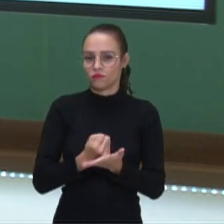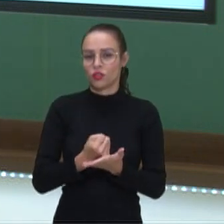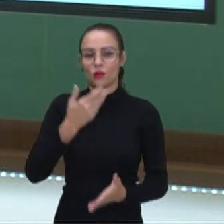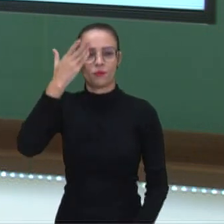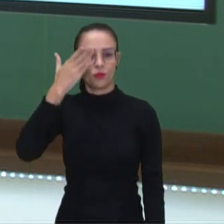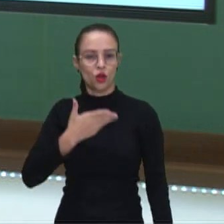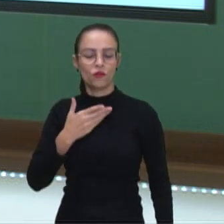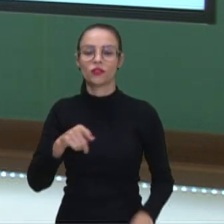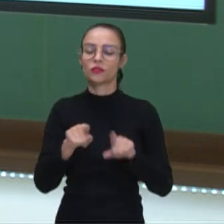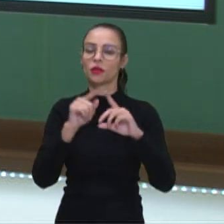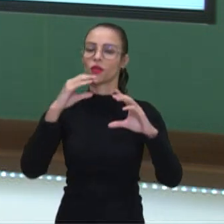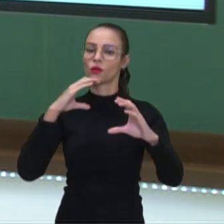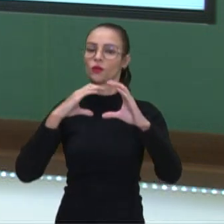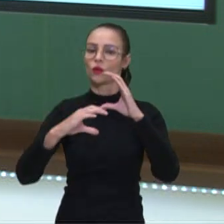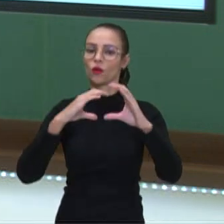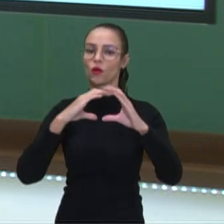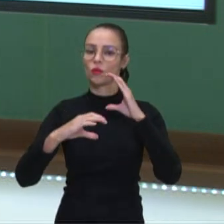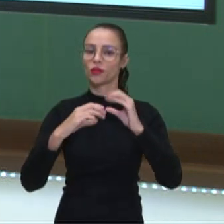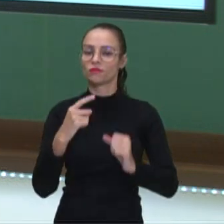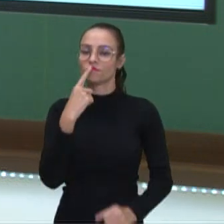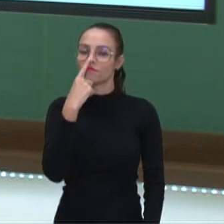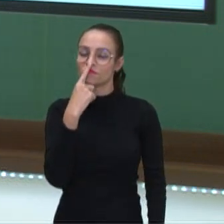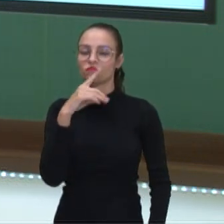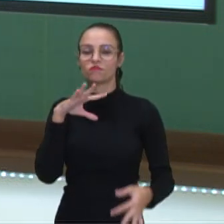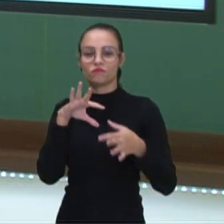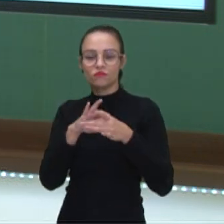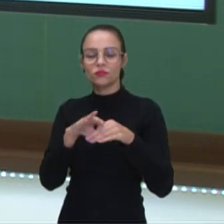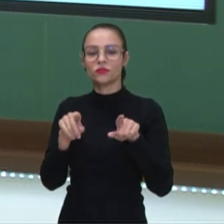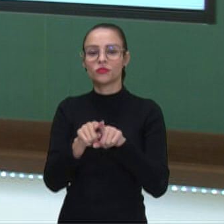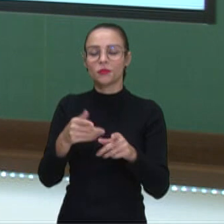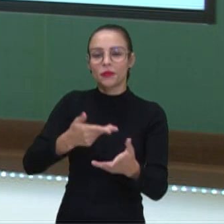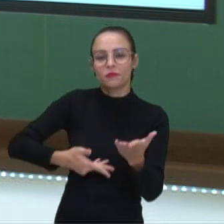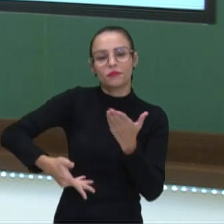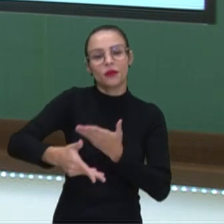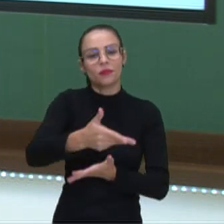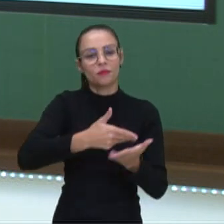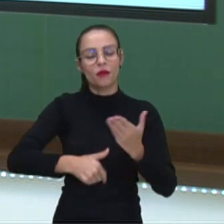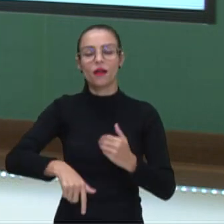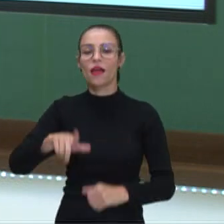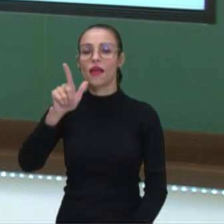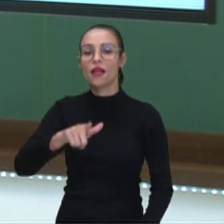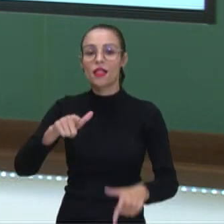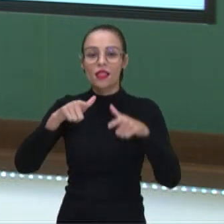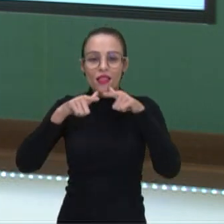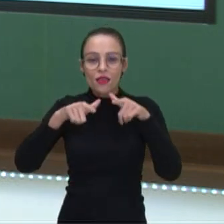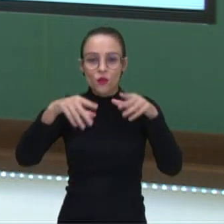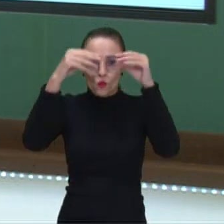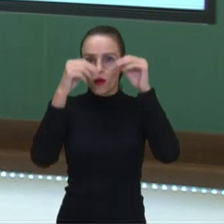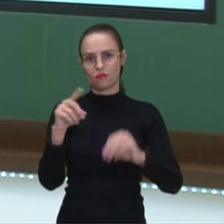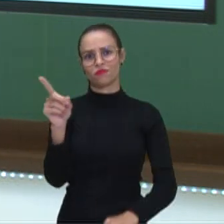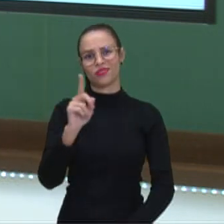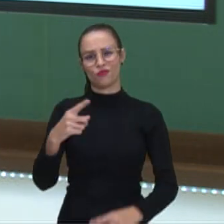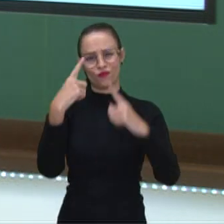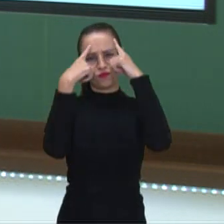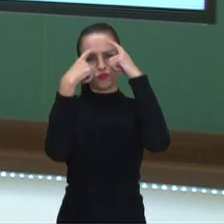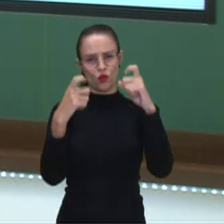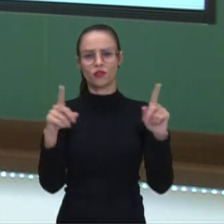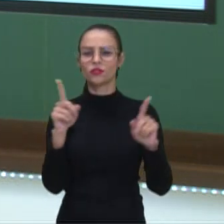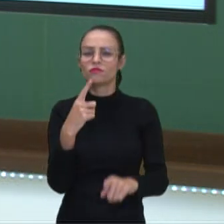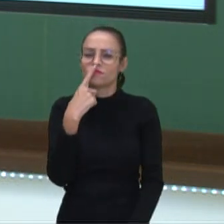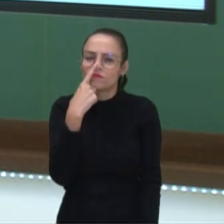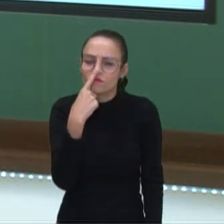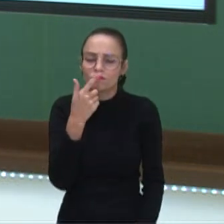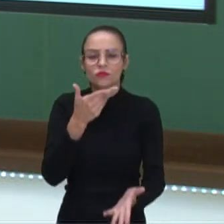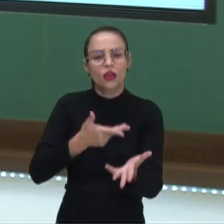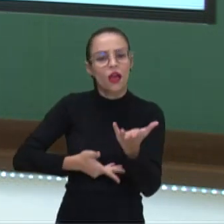na comunicação, na afetividade e na cooperação, né? Uma linguagem não violenta, né? Uma linguagem afetiva para